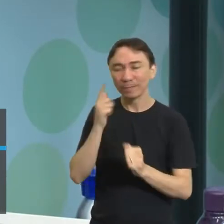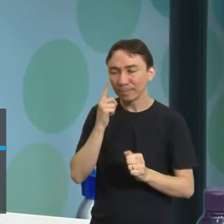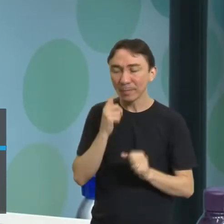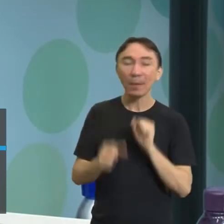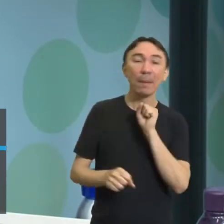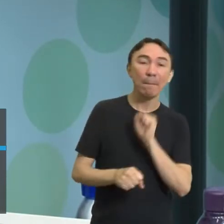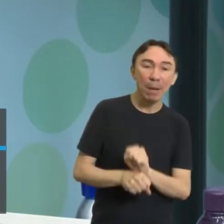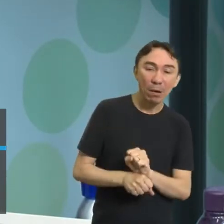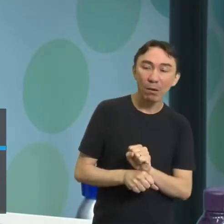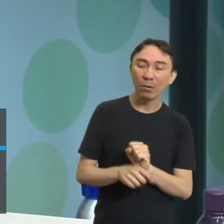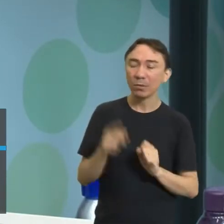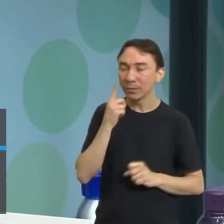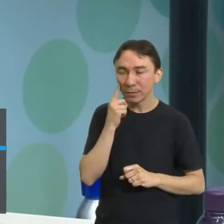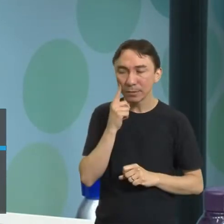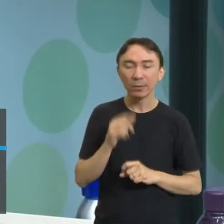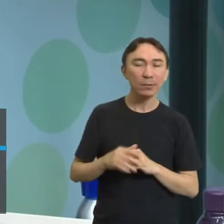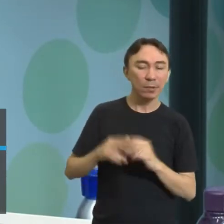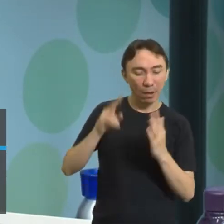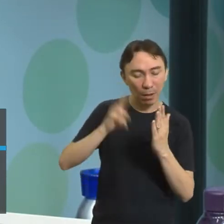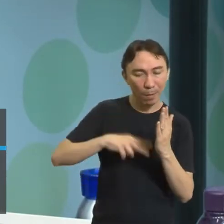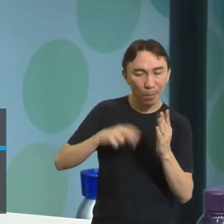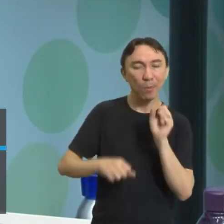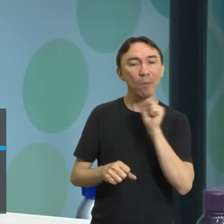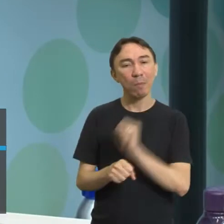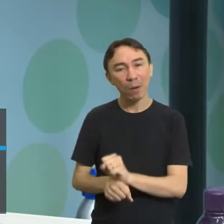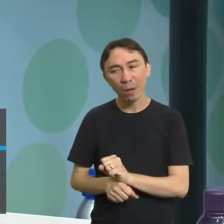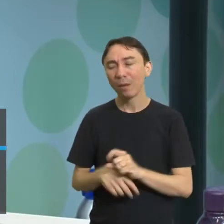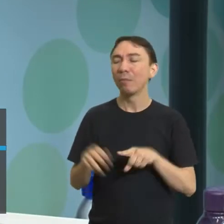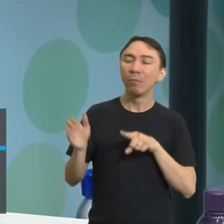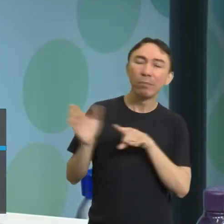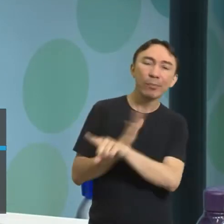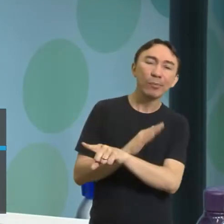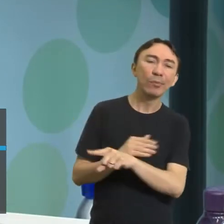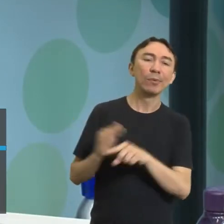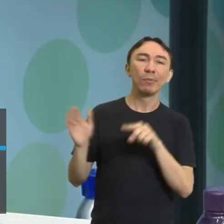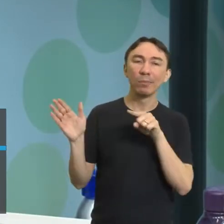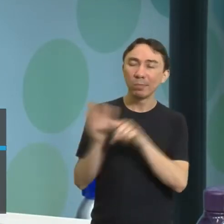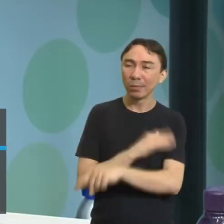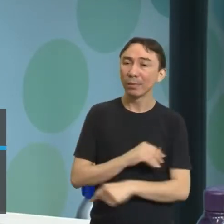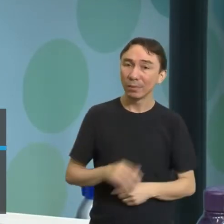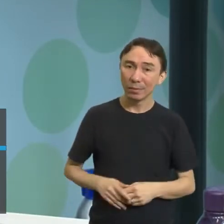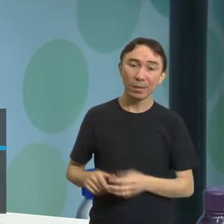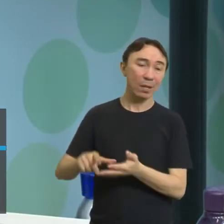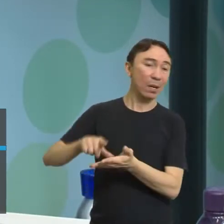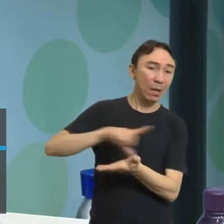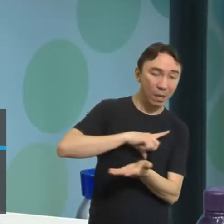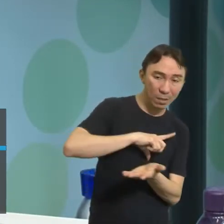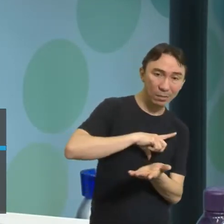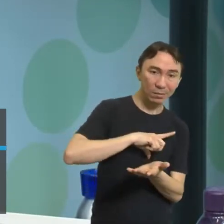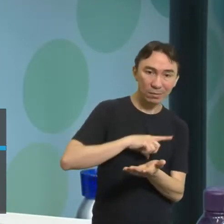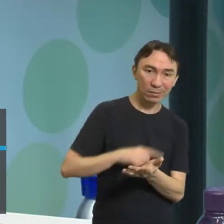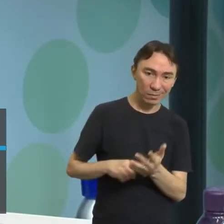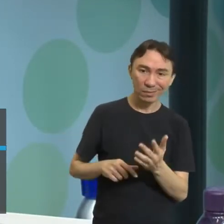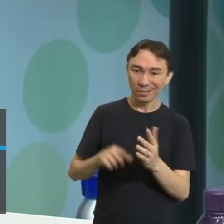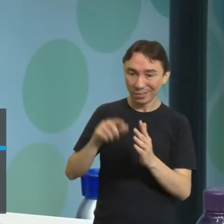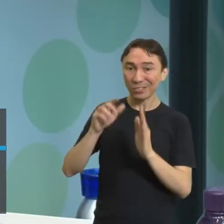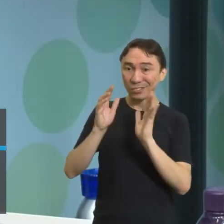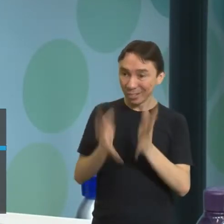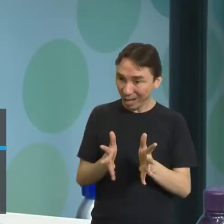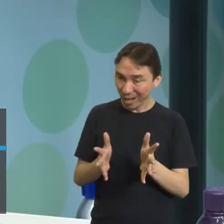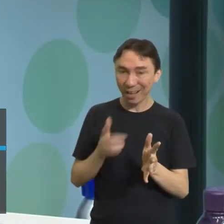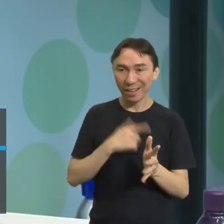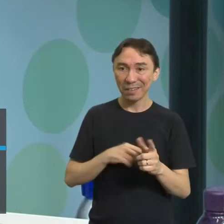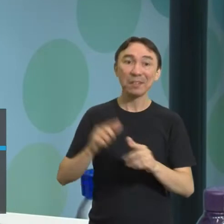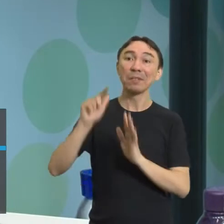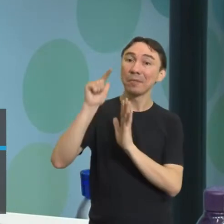em momentos oportunos e realizando as perguntas, né, antes, durante e depois da leitura. É nesse